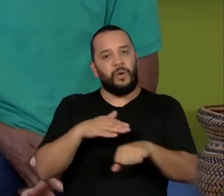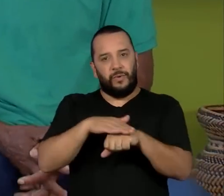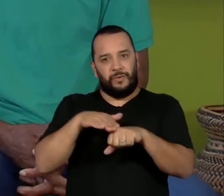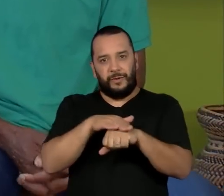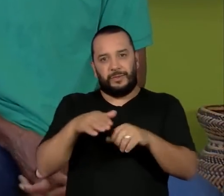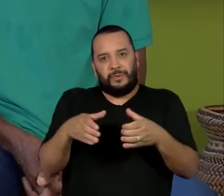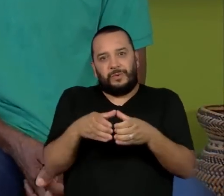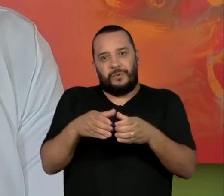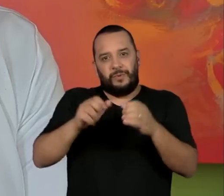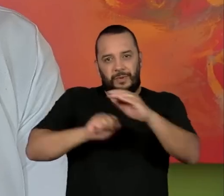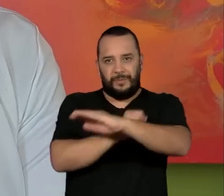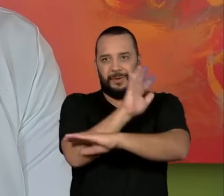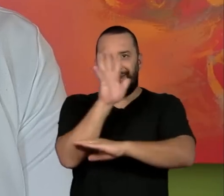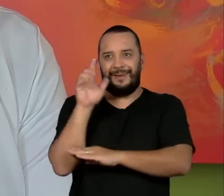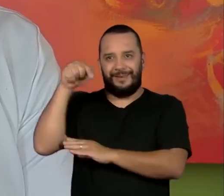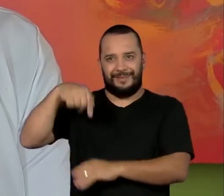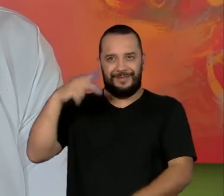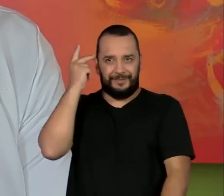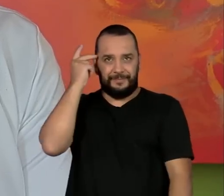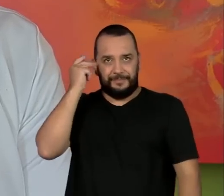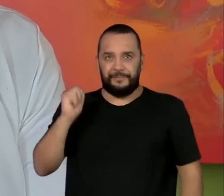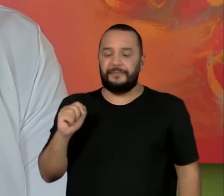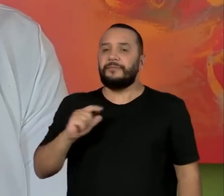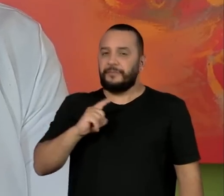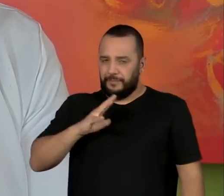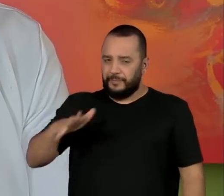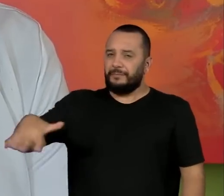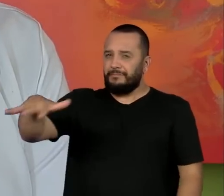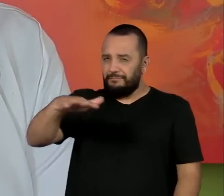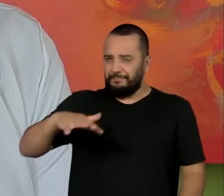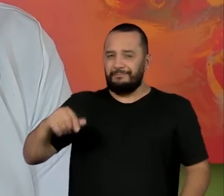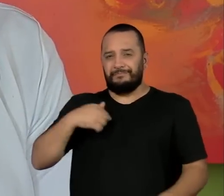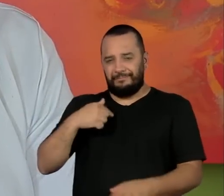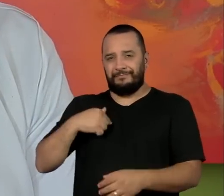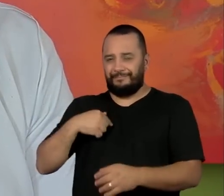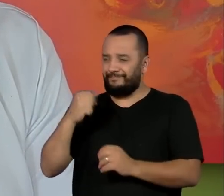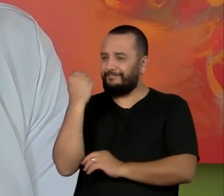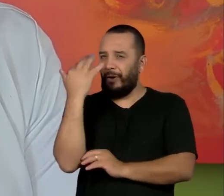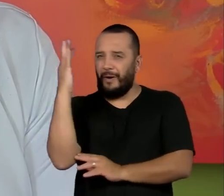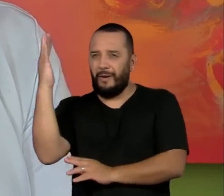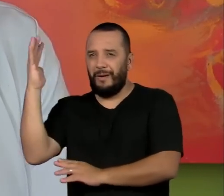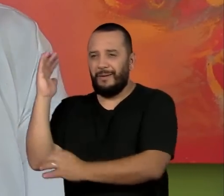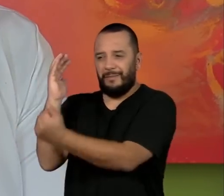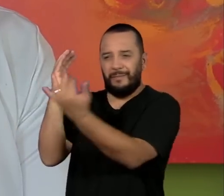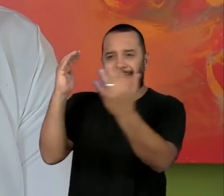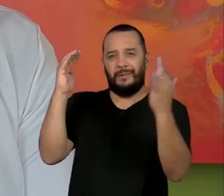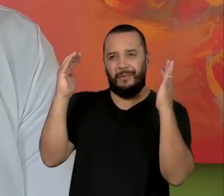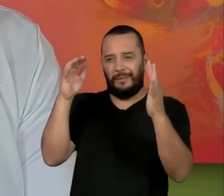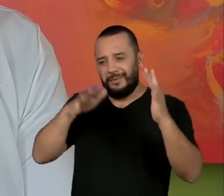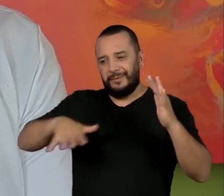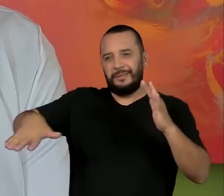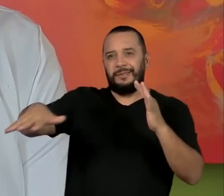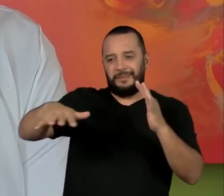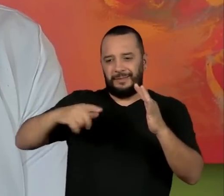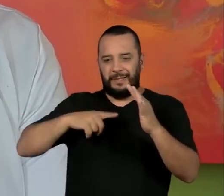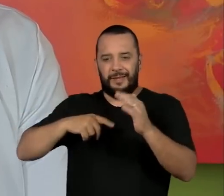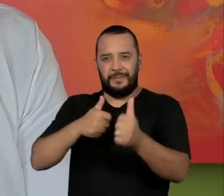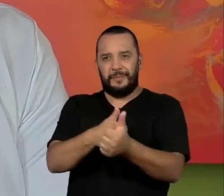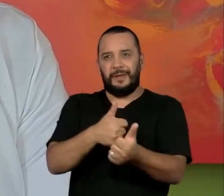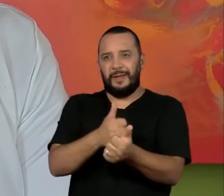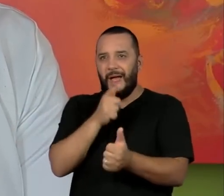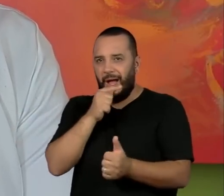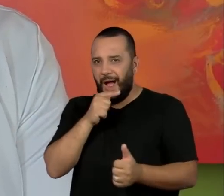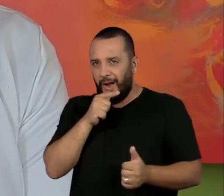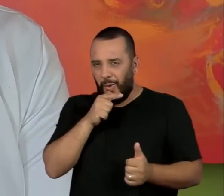São Paulo. Uma área mais cultivada, com árvore, tem a água, acesso